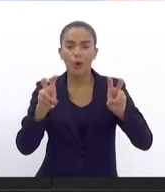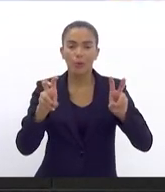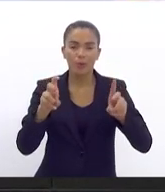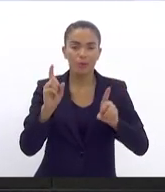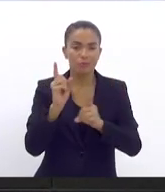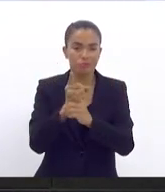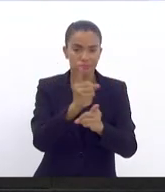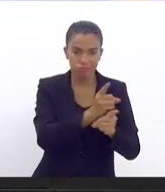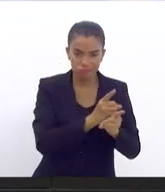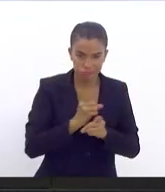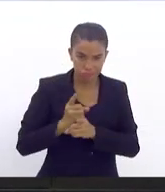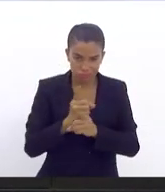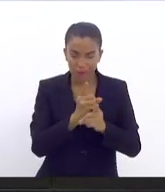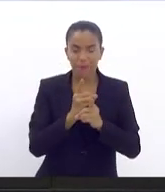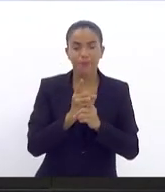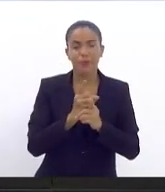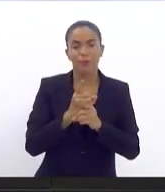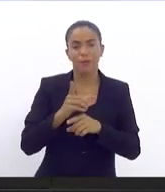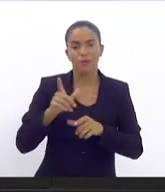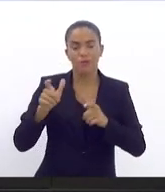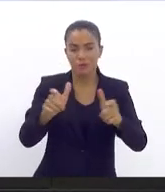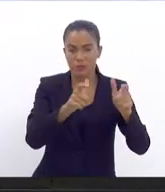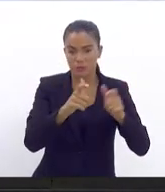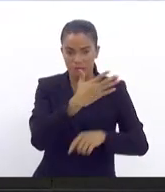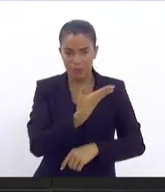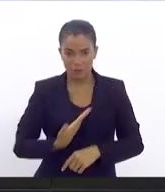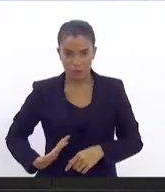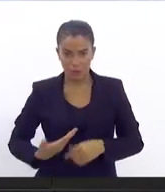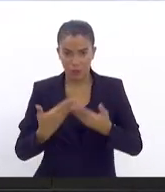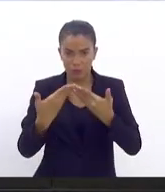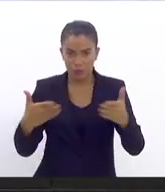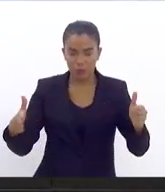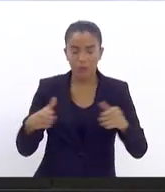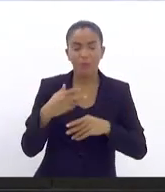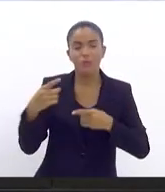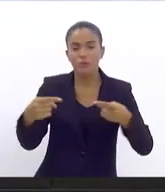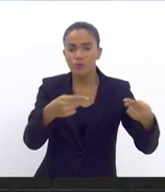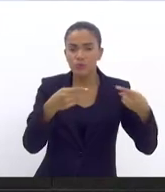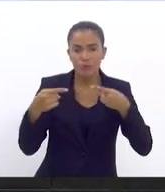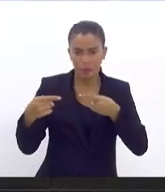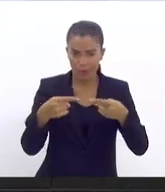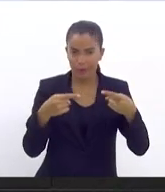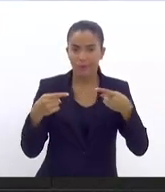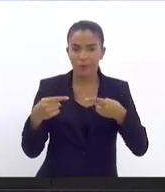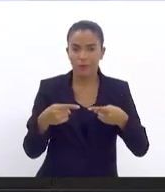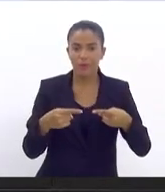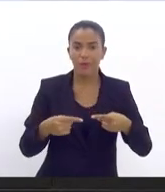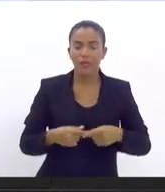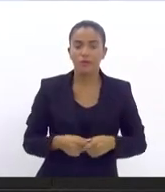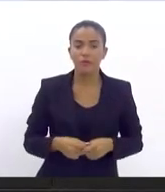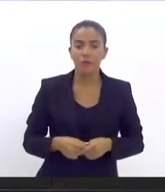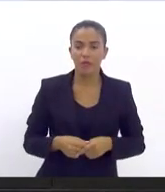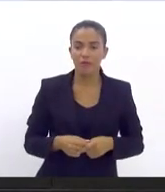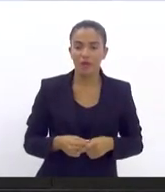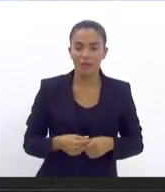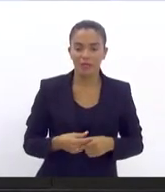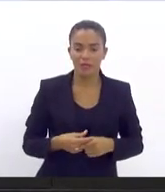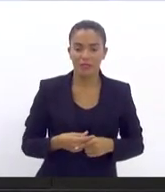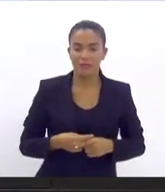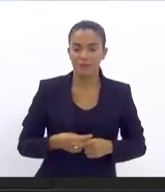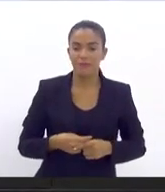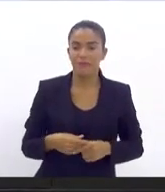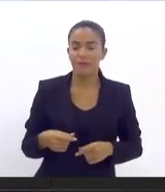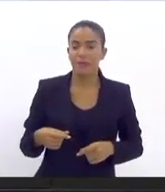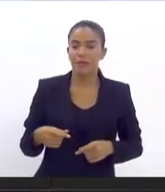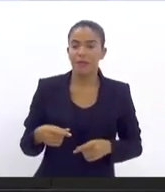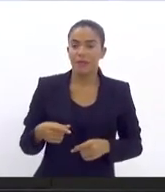eventos públicos e da outras providências. Meu parecer é pela constitucionalidade para discutir, em discussão para discutir, deputado Luiz Paulo. Senhor presidente,